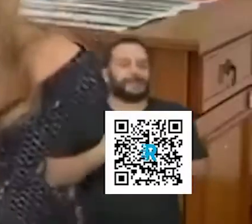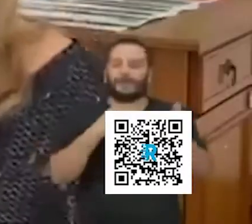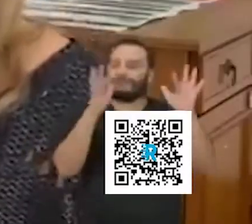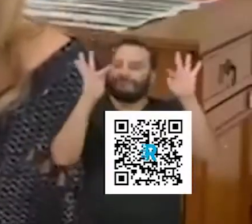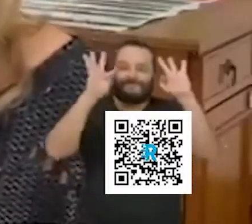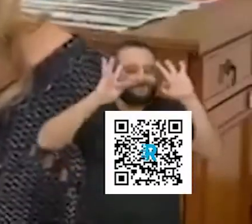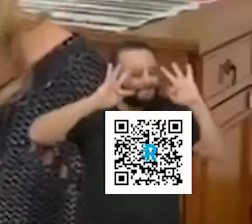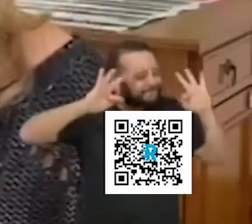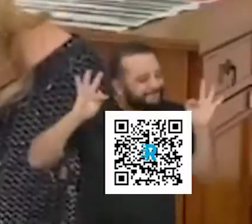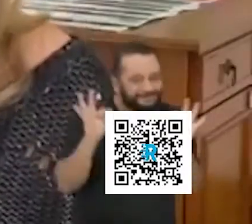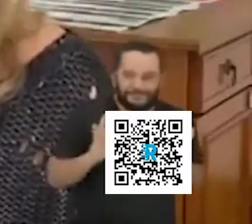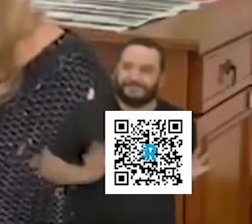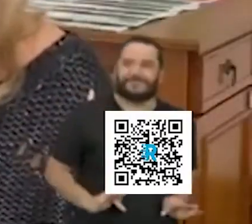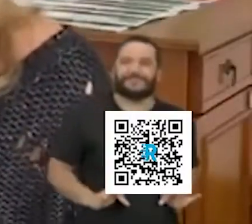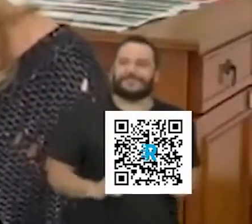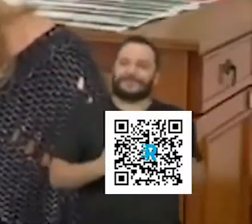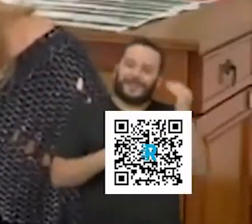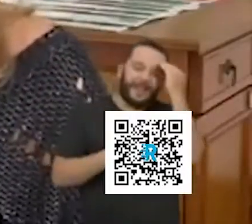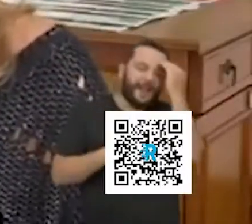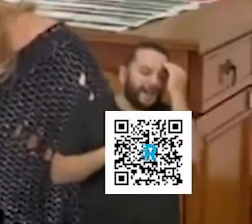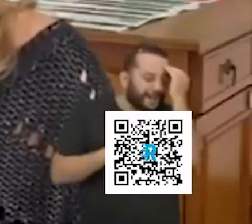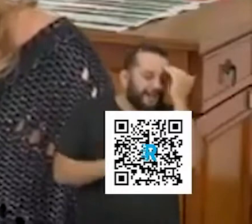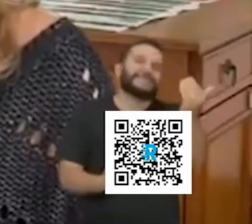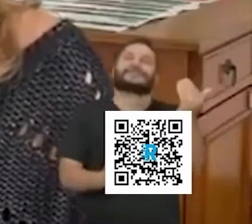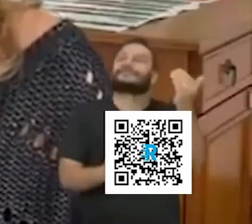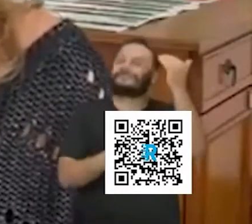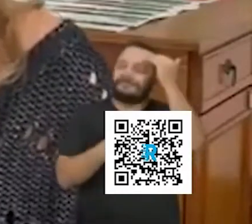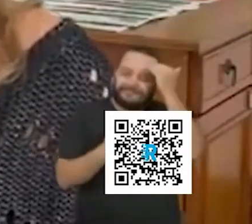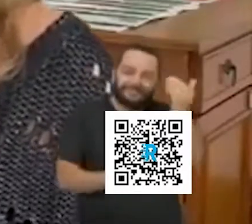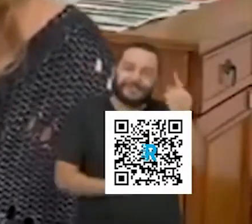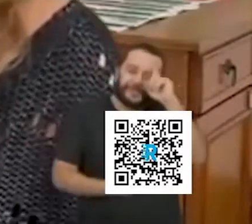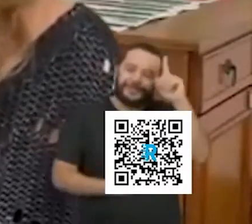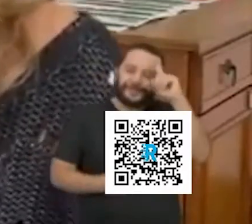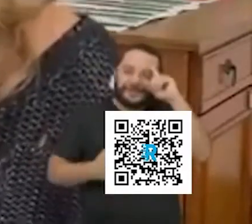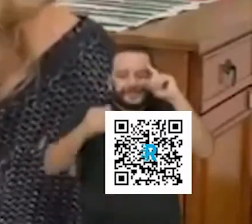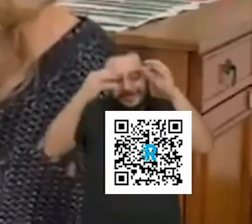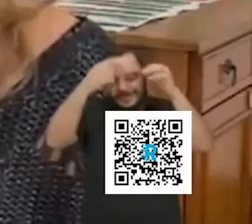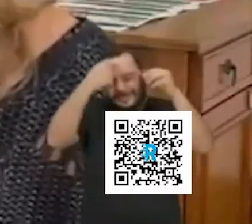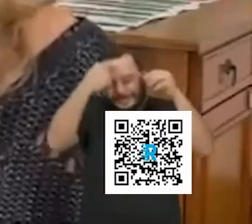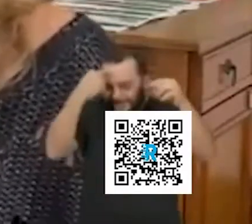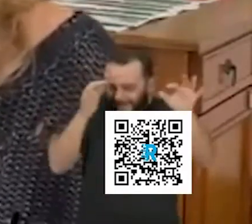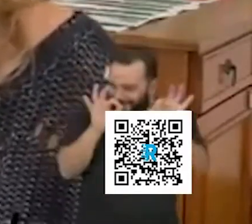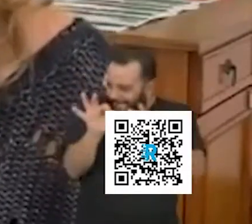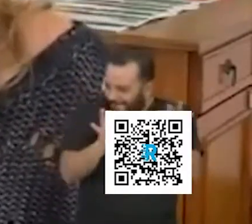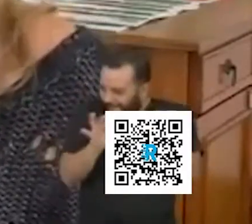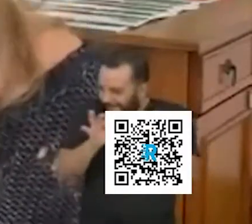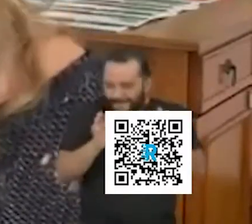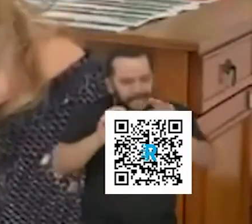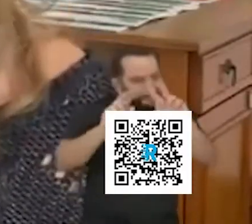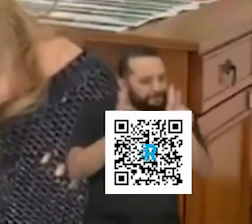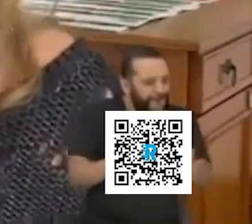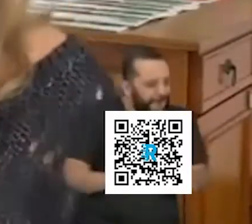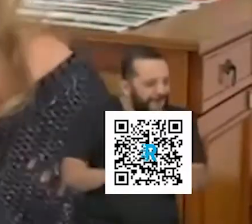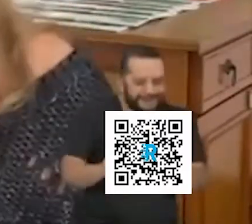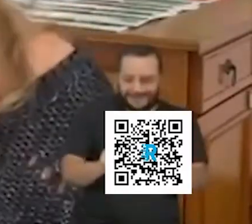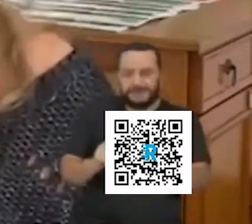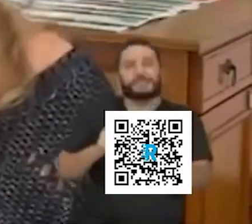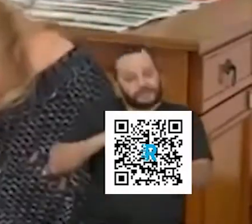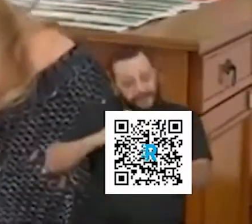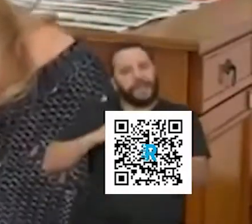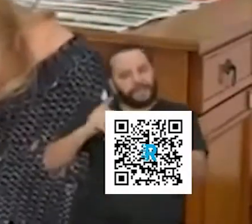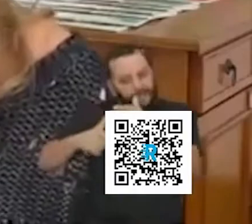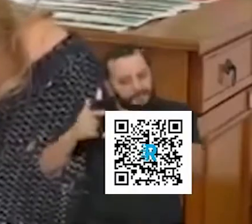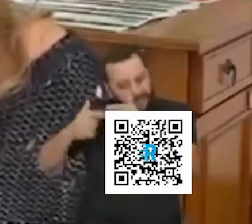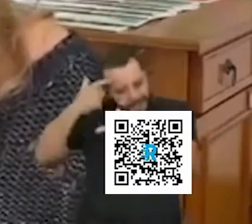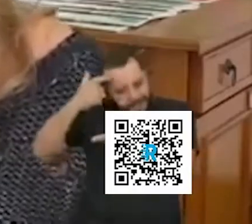tão grande. É todo dia acordar com a cabeça cheia de planos, de preocupações com as obrigações do